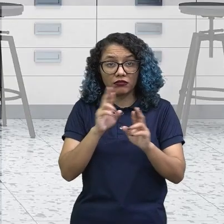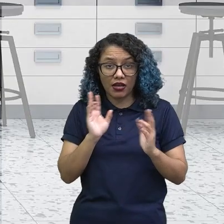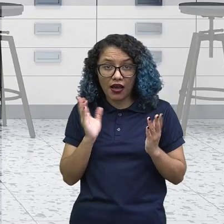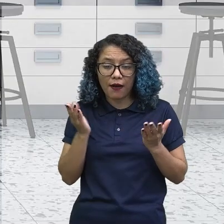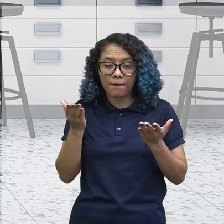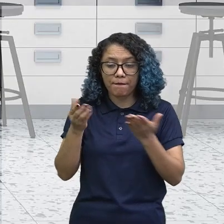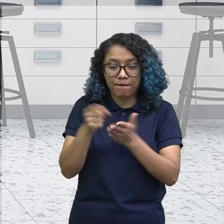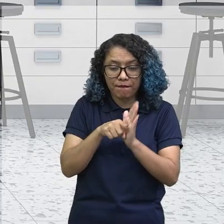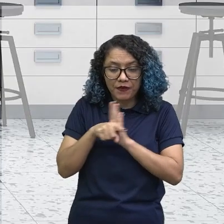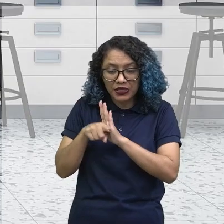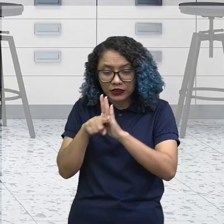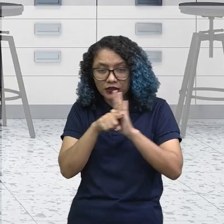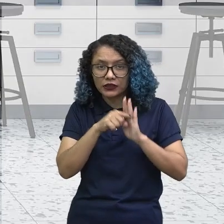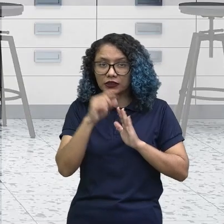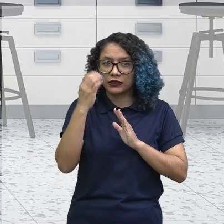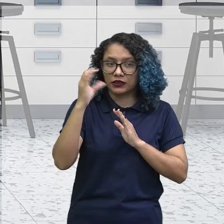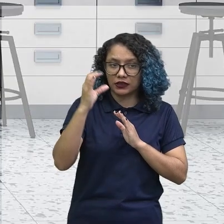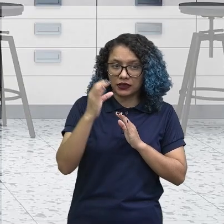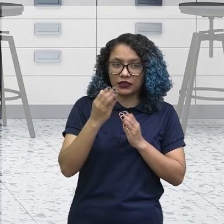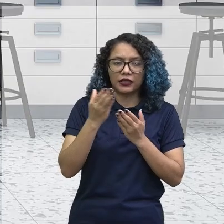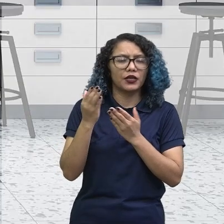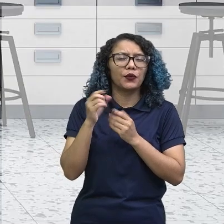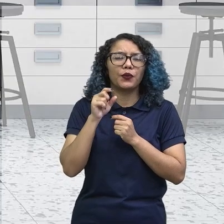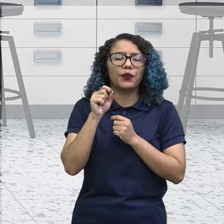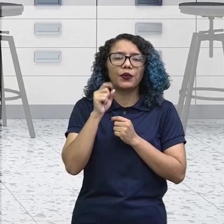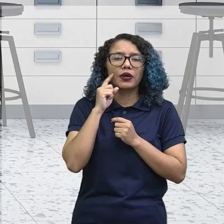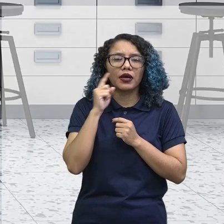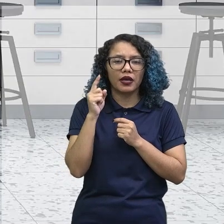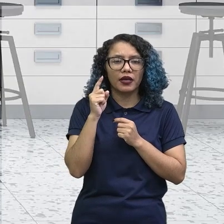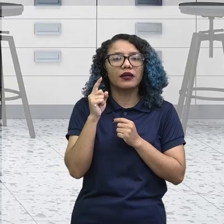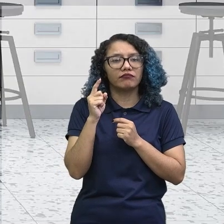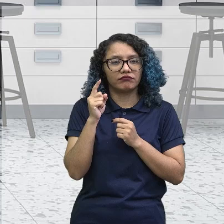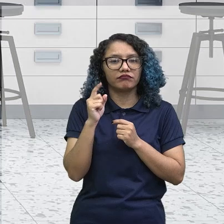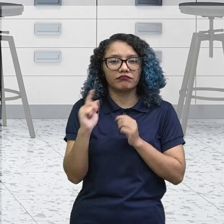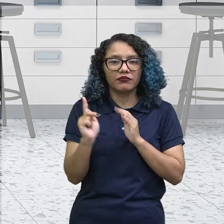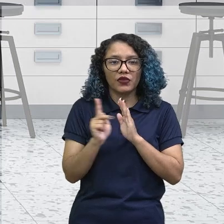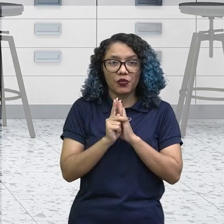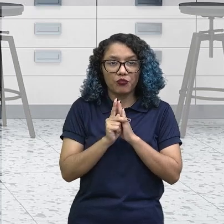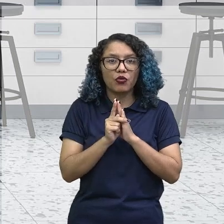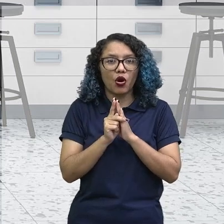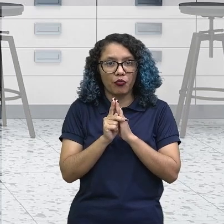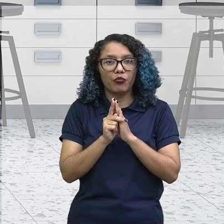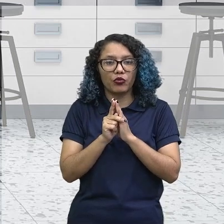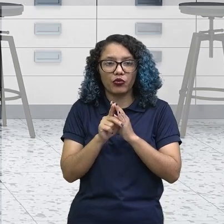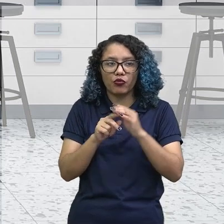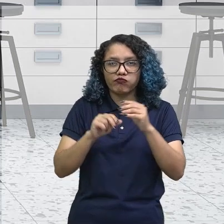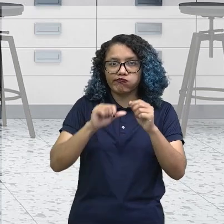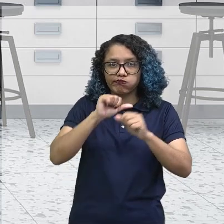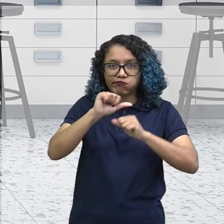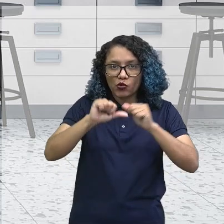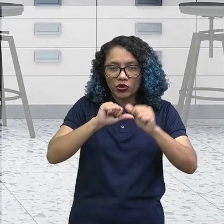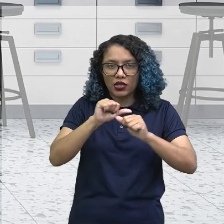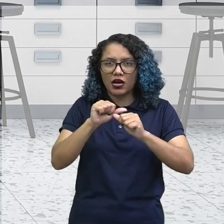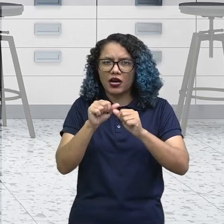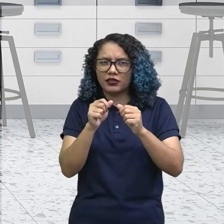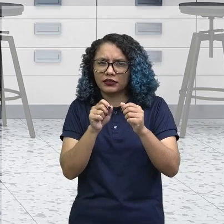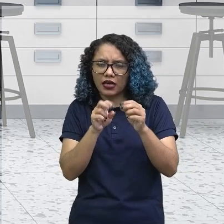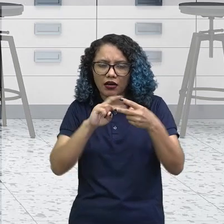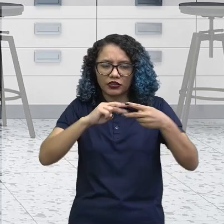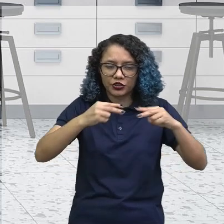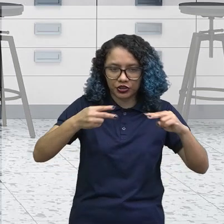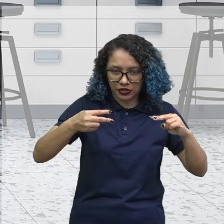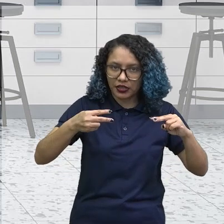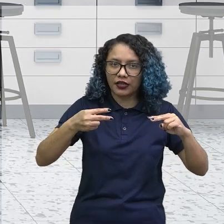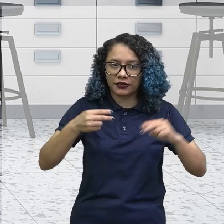tá? Relacionar a ciência, que aquilo ali, né, ele é proveniente de uma manipulação genética, tá certo?